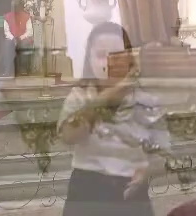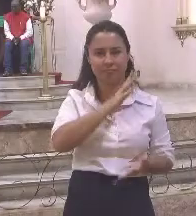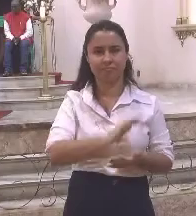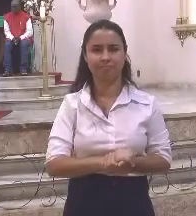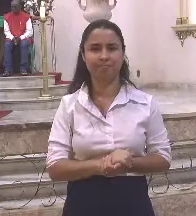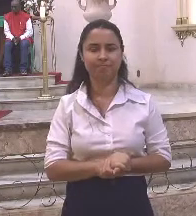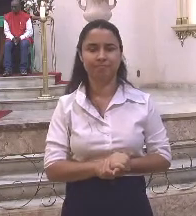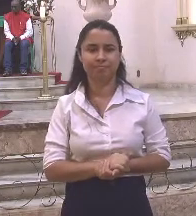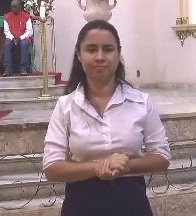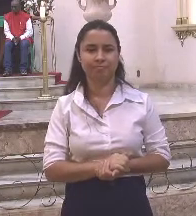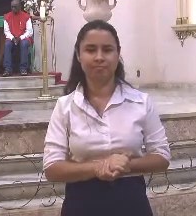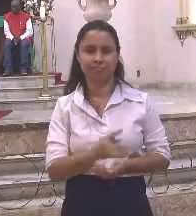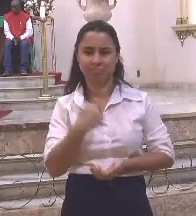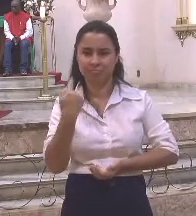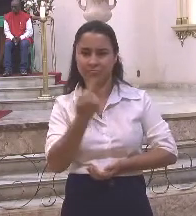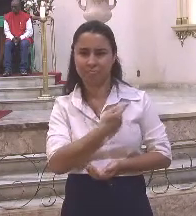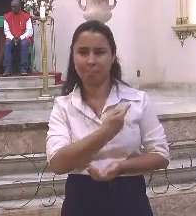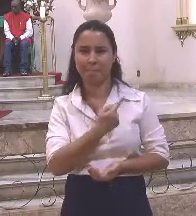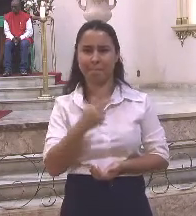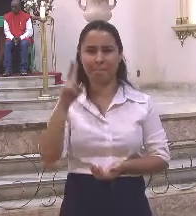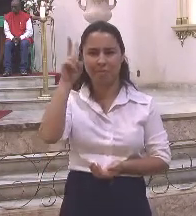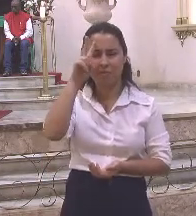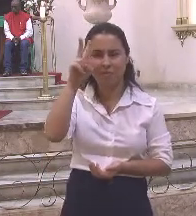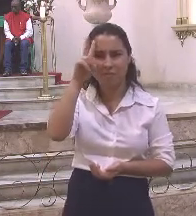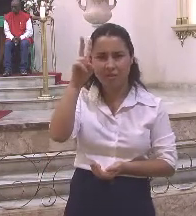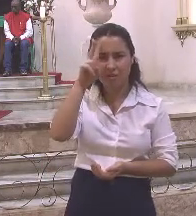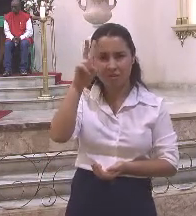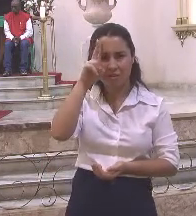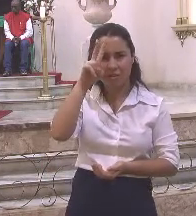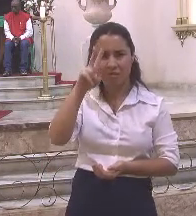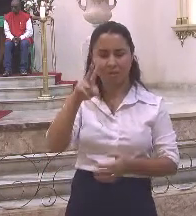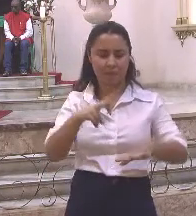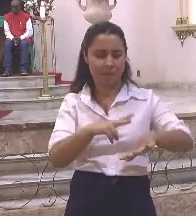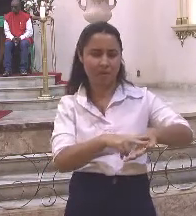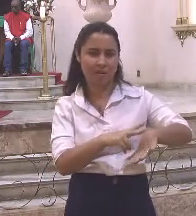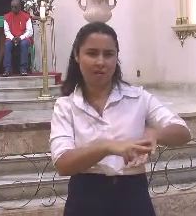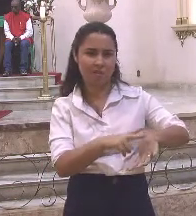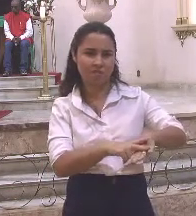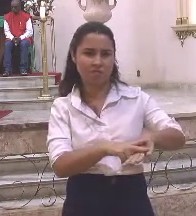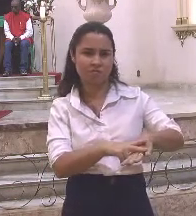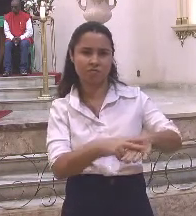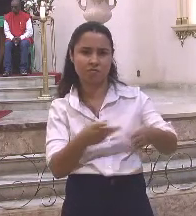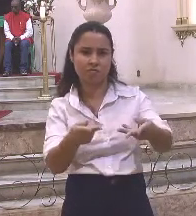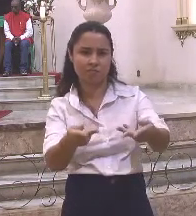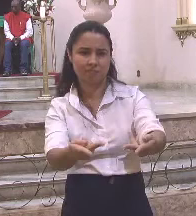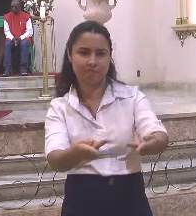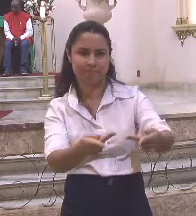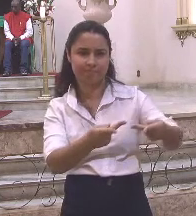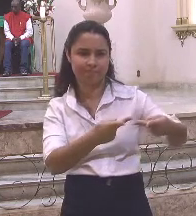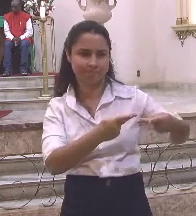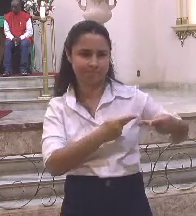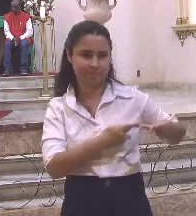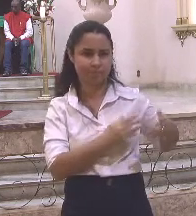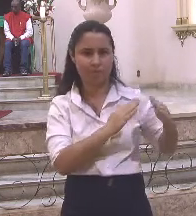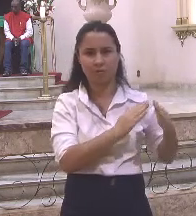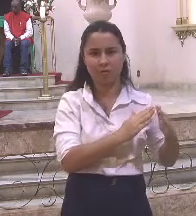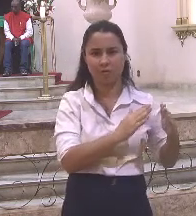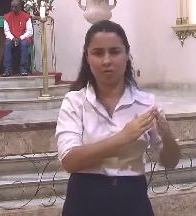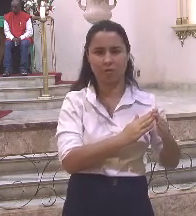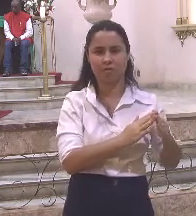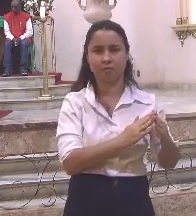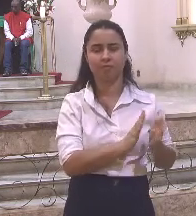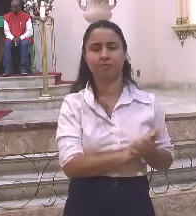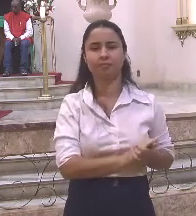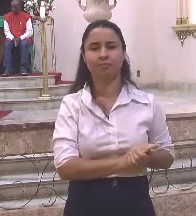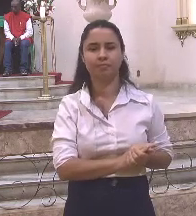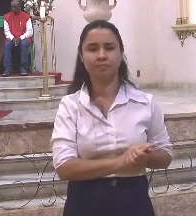Podemos recordar como exemplo a viúva que hospedou o profeta Elias em Sarepta e a